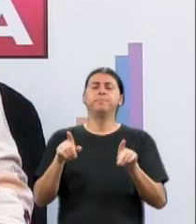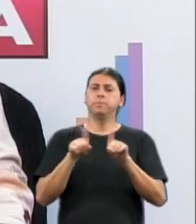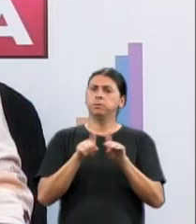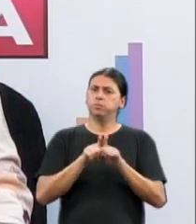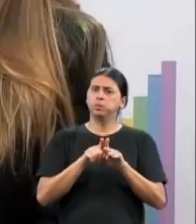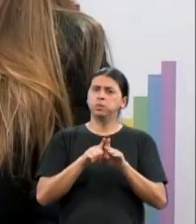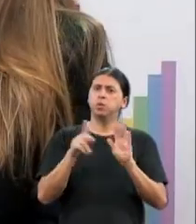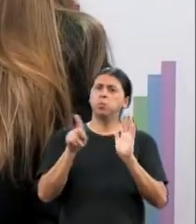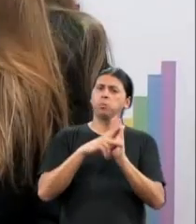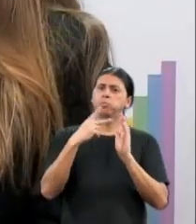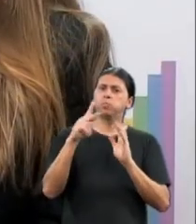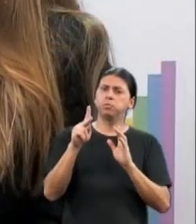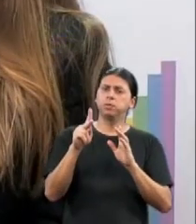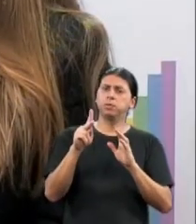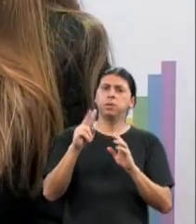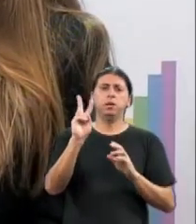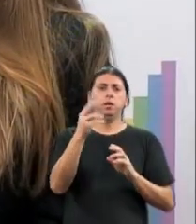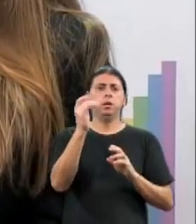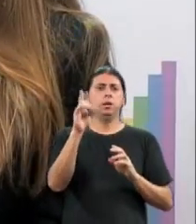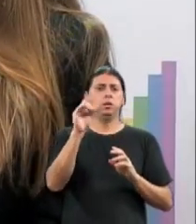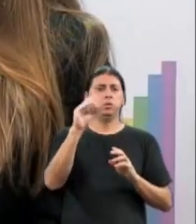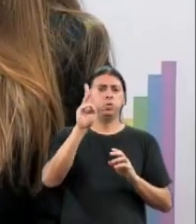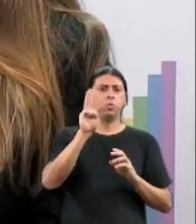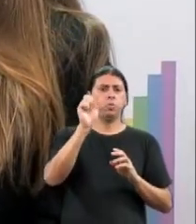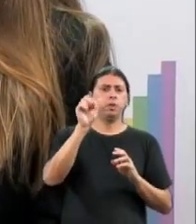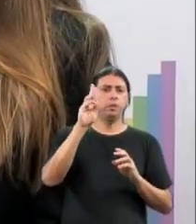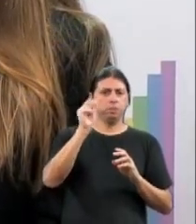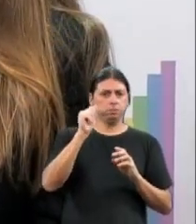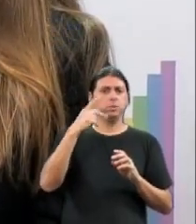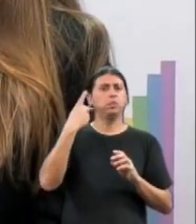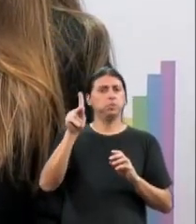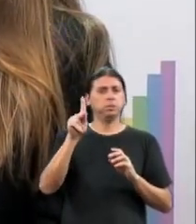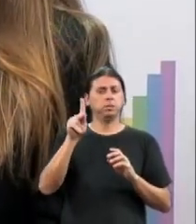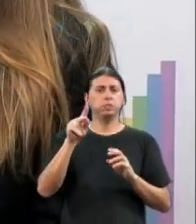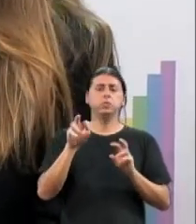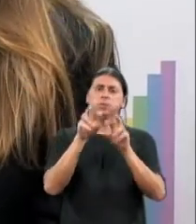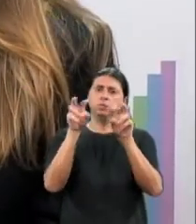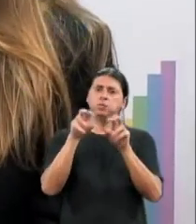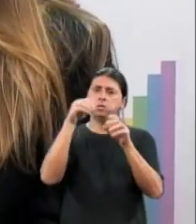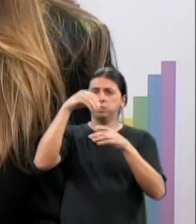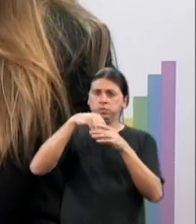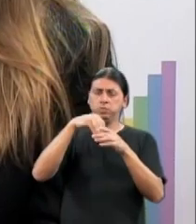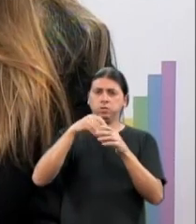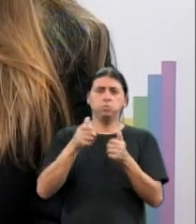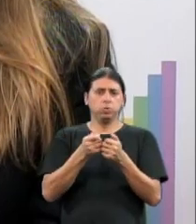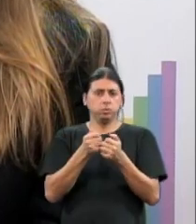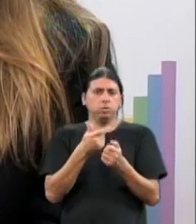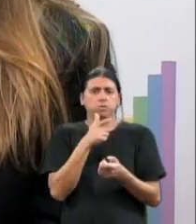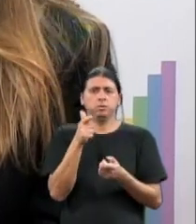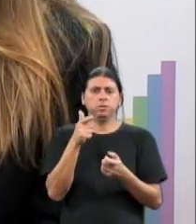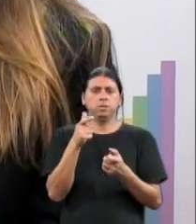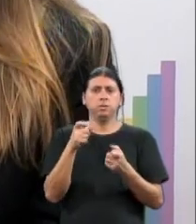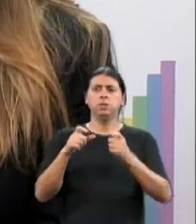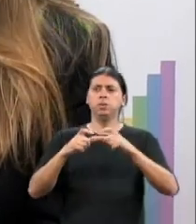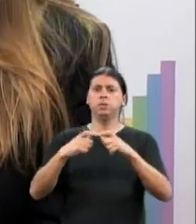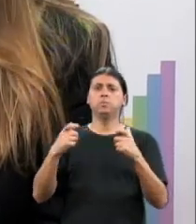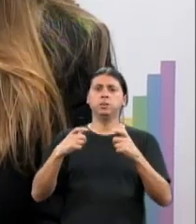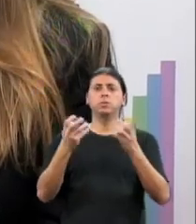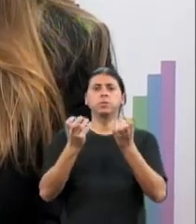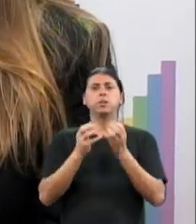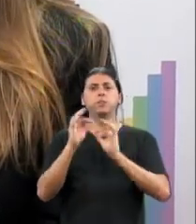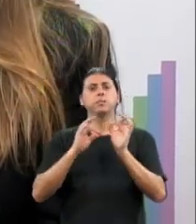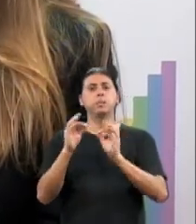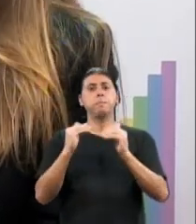o próprio hardware dos dispositivos, muitas vezes, eles não têm espaço para o que se quer